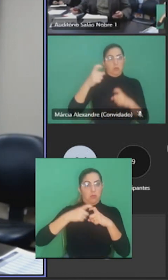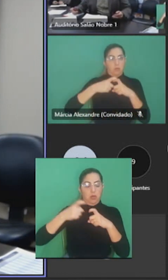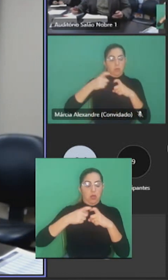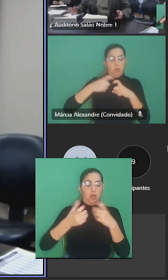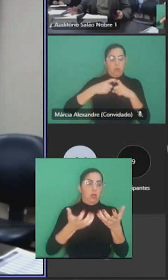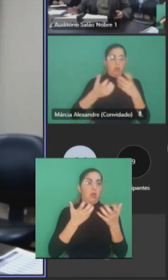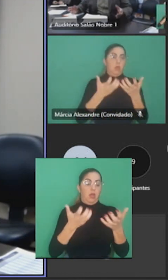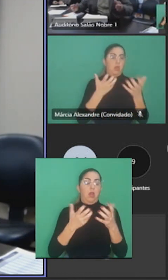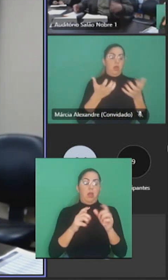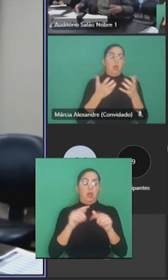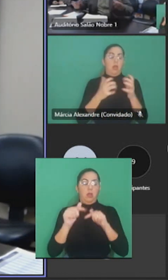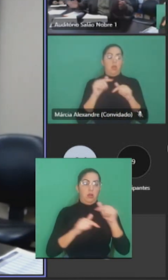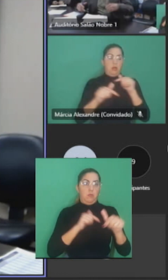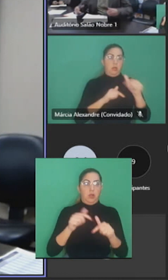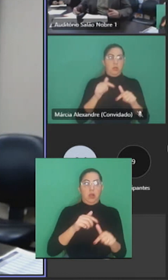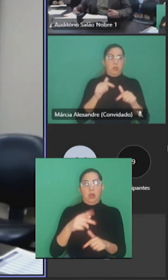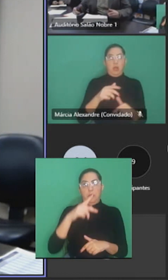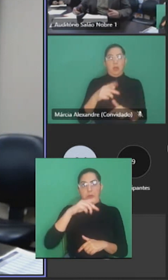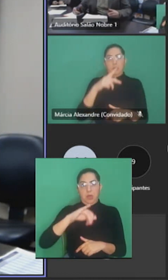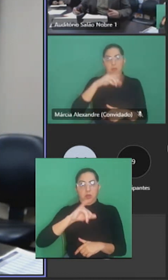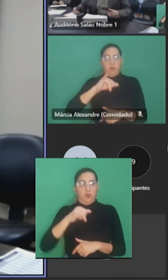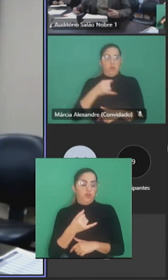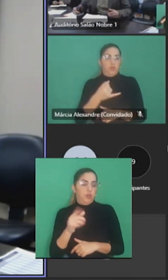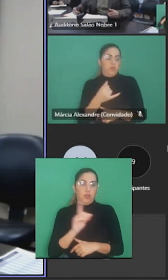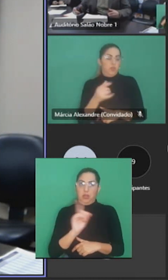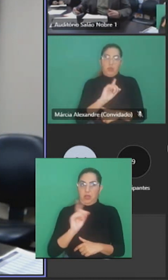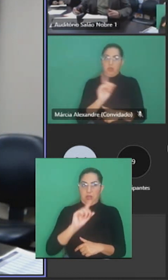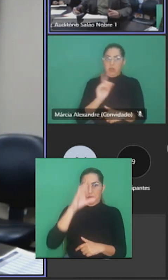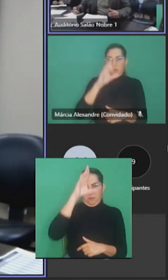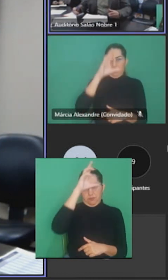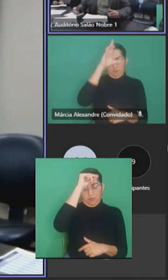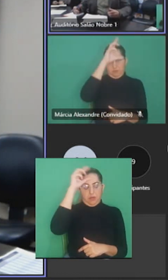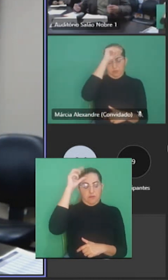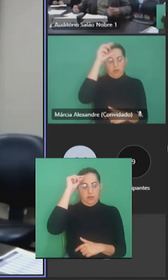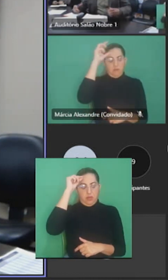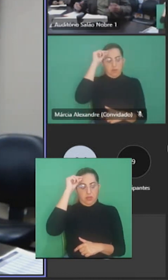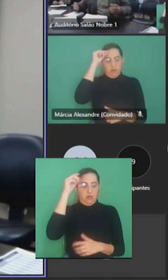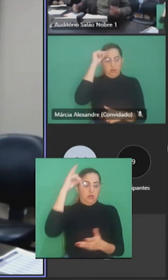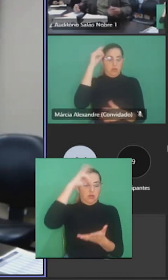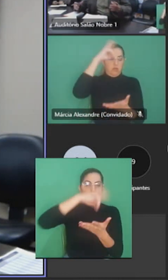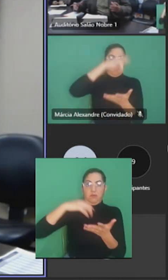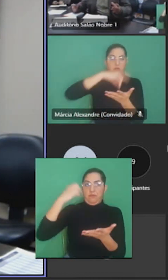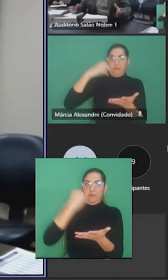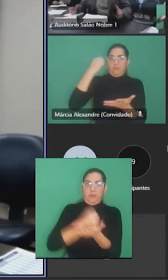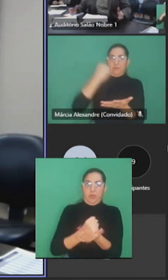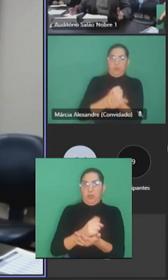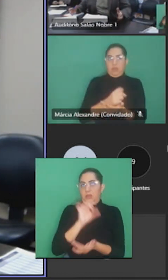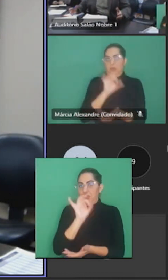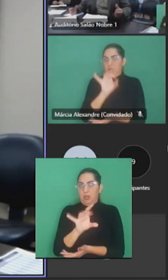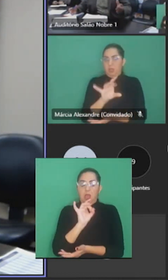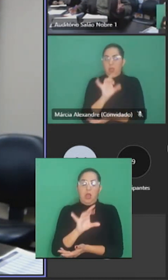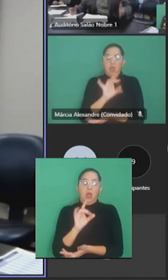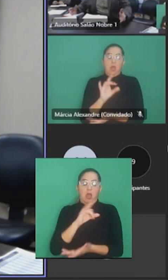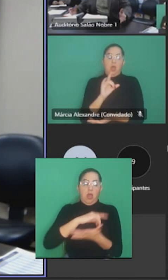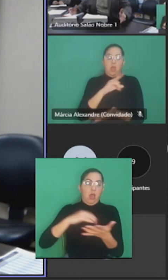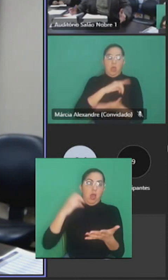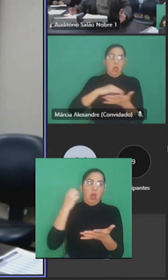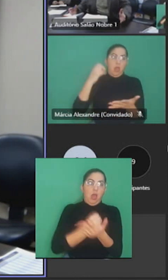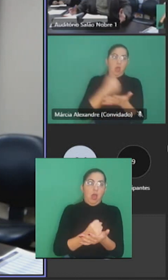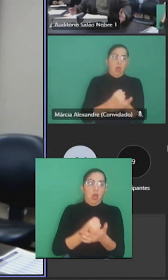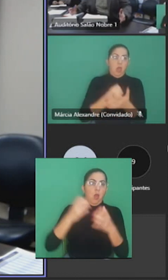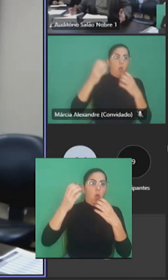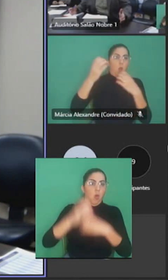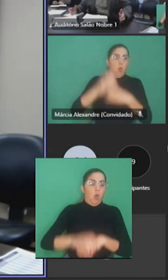o PJ e PJ não dá para prefeitura contratar a prefeitura só pode contratar é através de concurso para